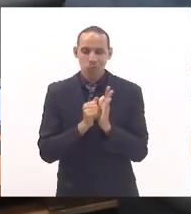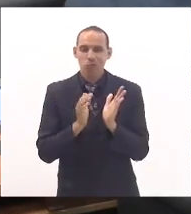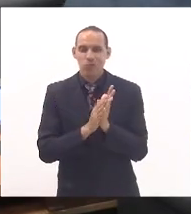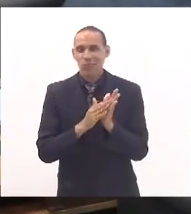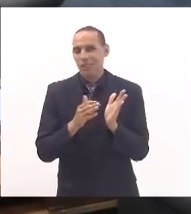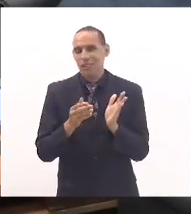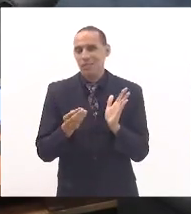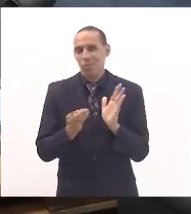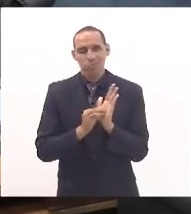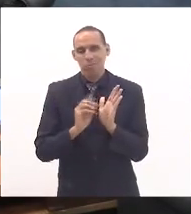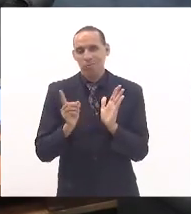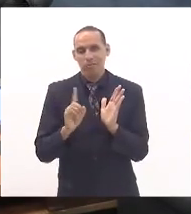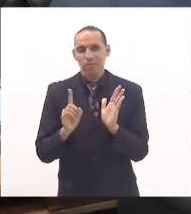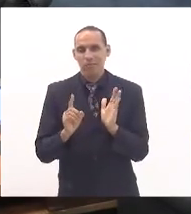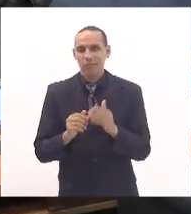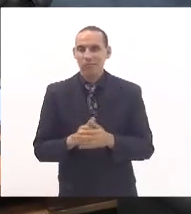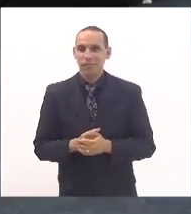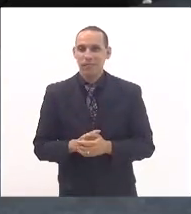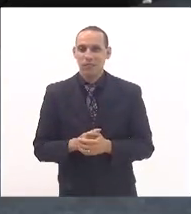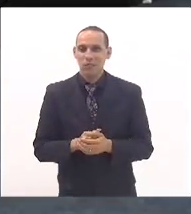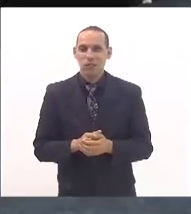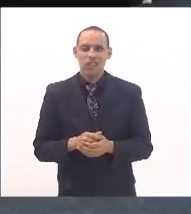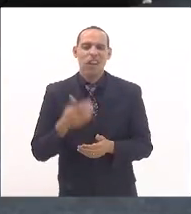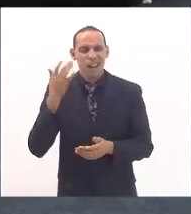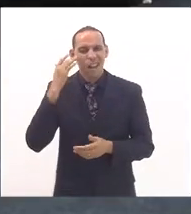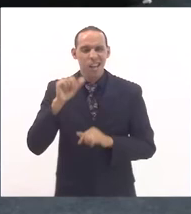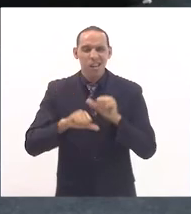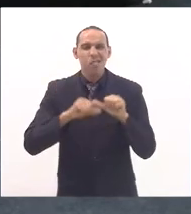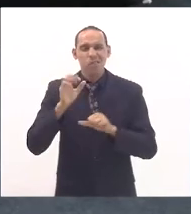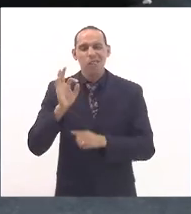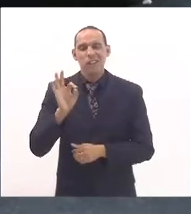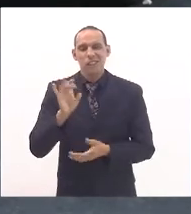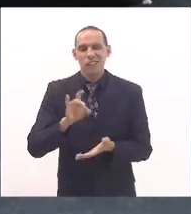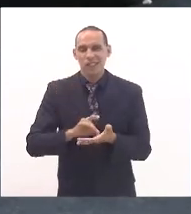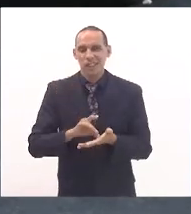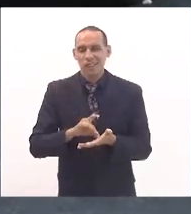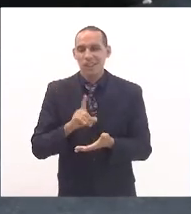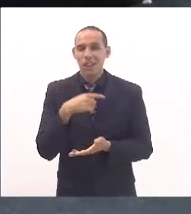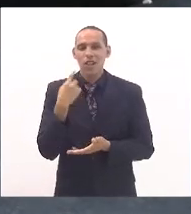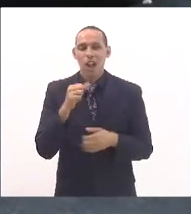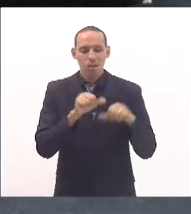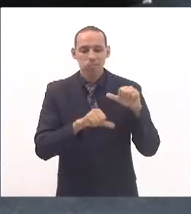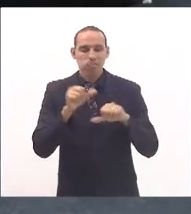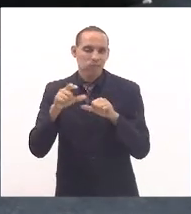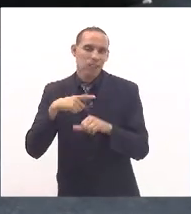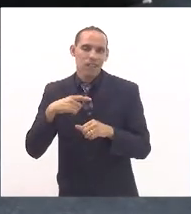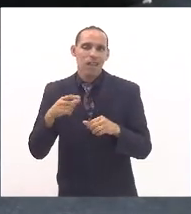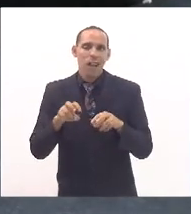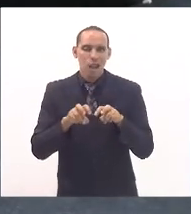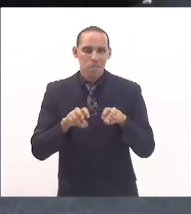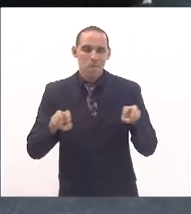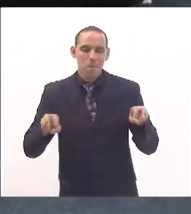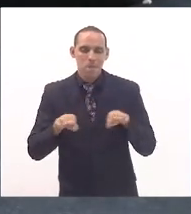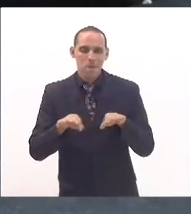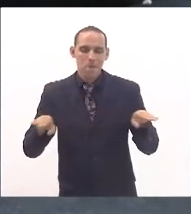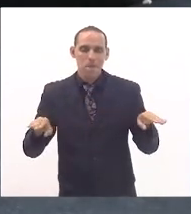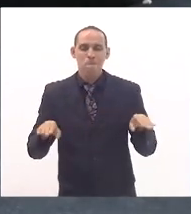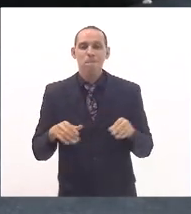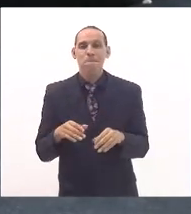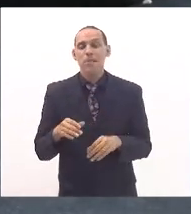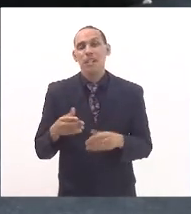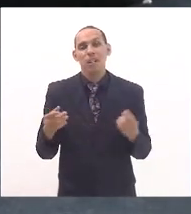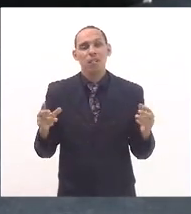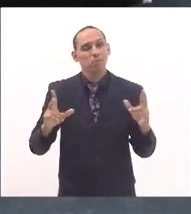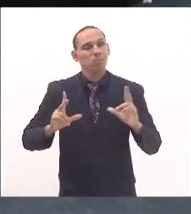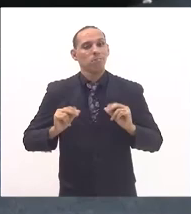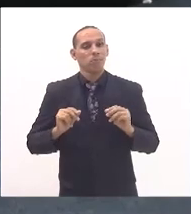não está. Acho que mudou mesmo, presidente, está certo. A gente teve algumas alterações na bancada. No